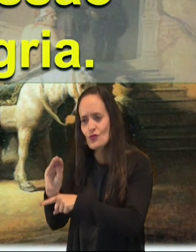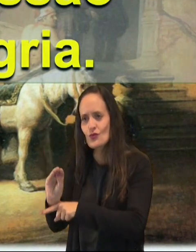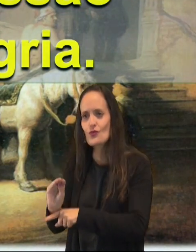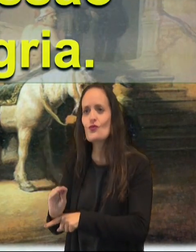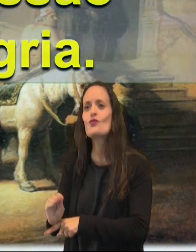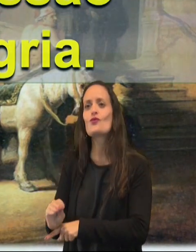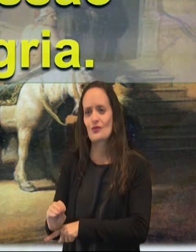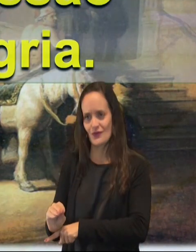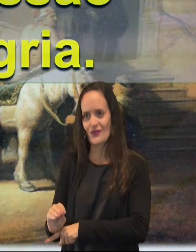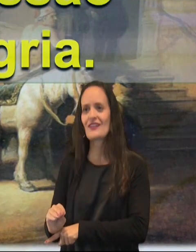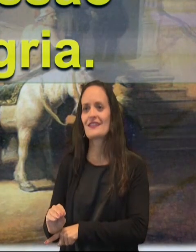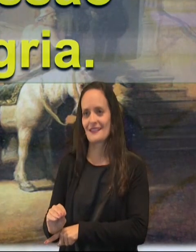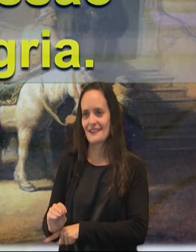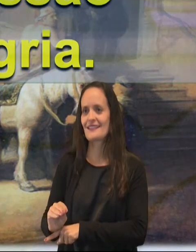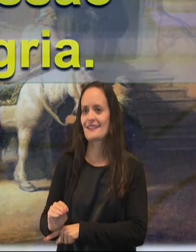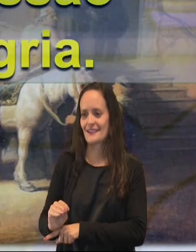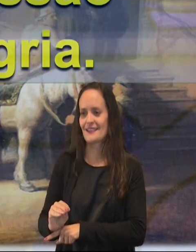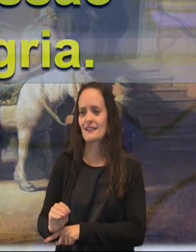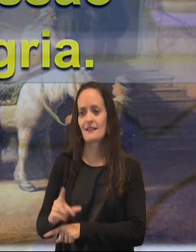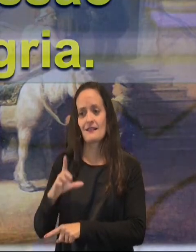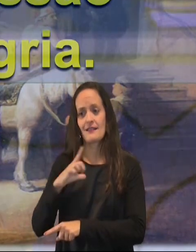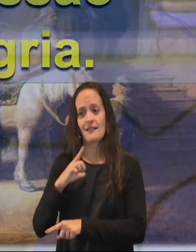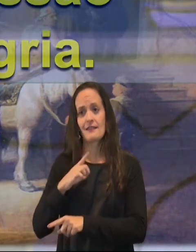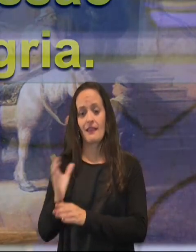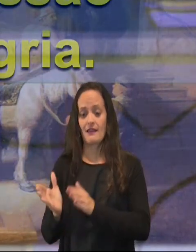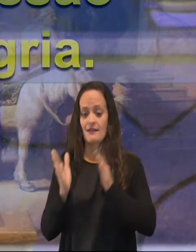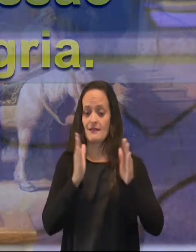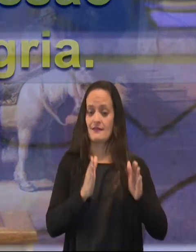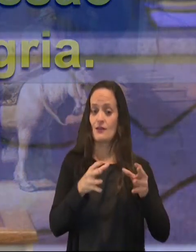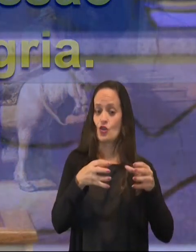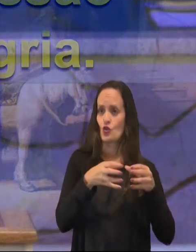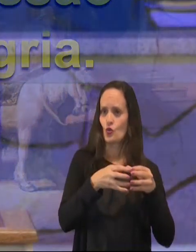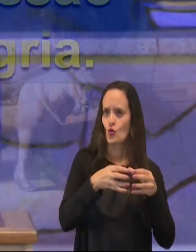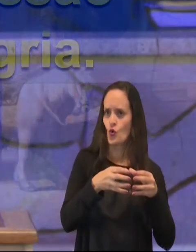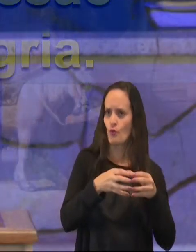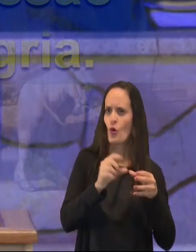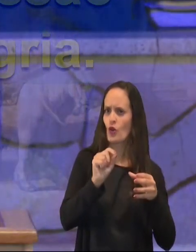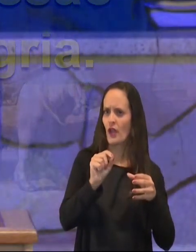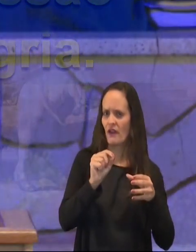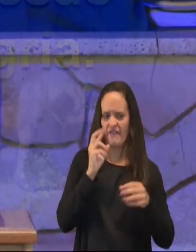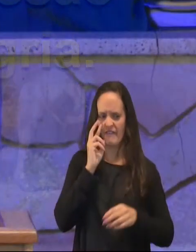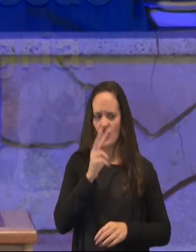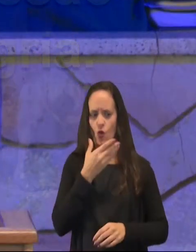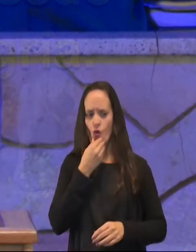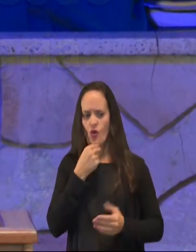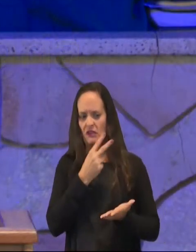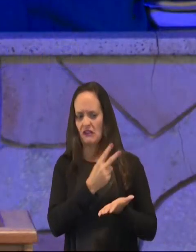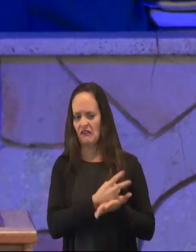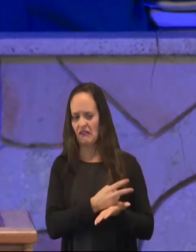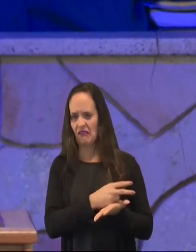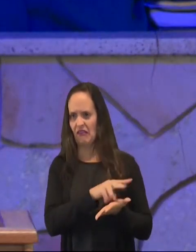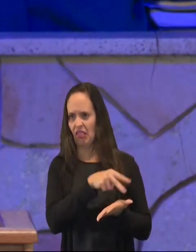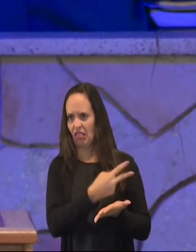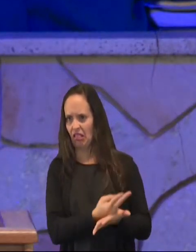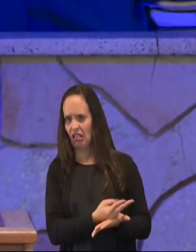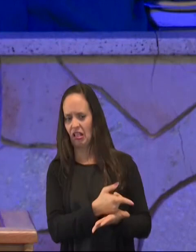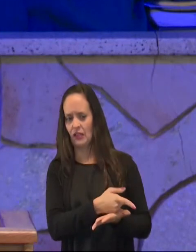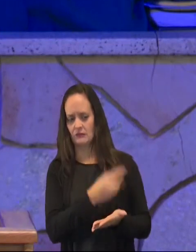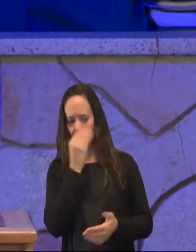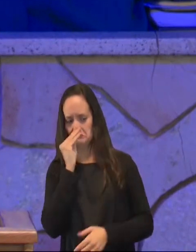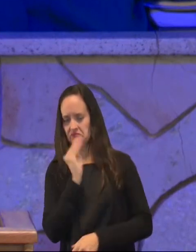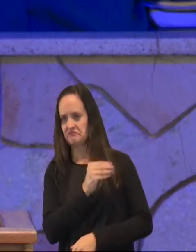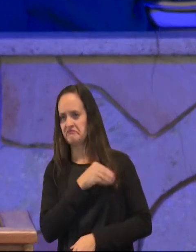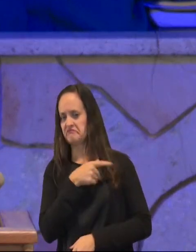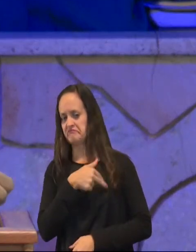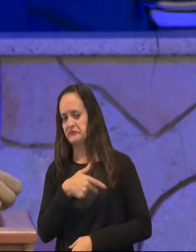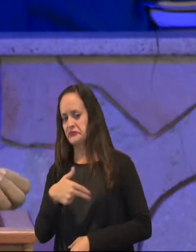estrada. Primeiro grupo são o grupo dos malfeitores, os ladrões. Eles tiram tudo daquele homem. E nós encontramos pessoas ao